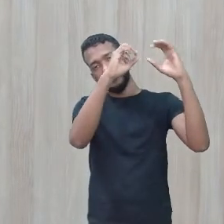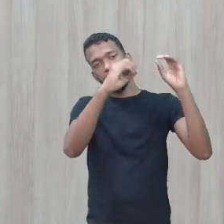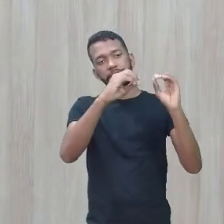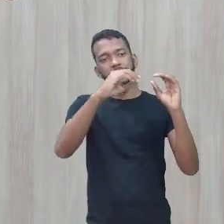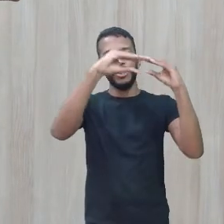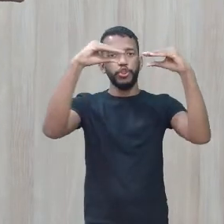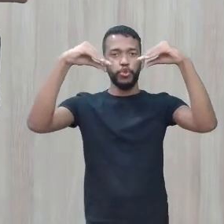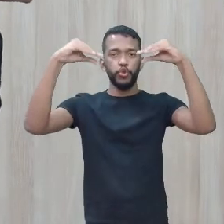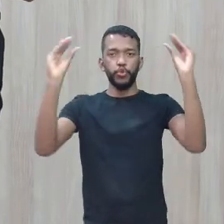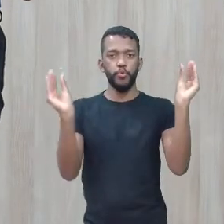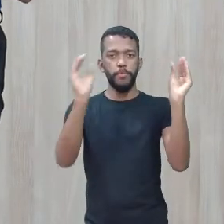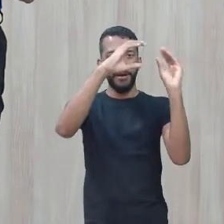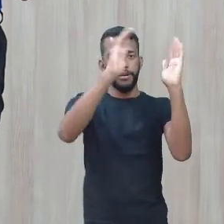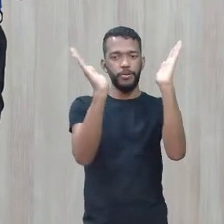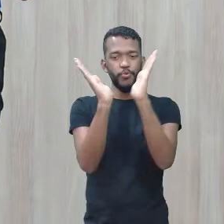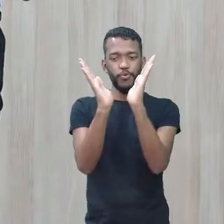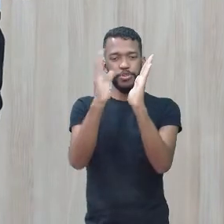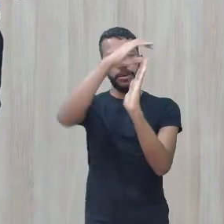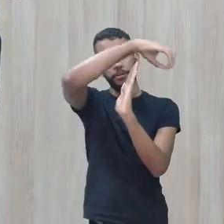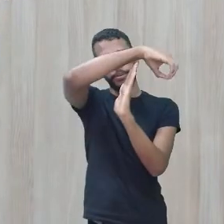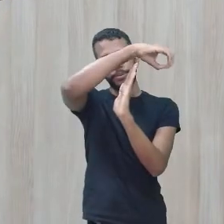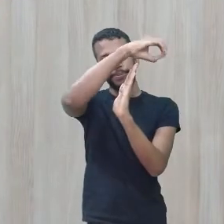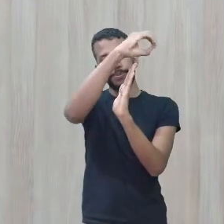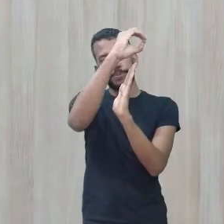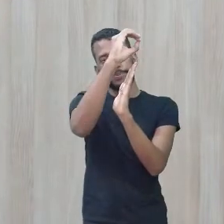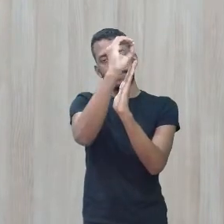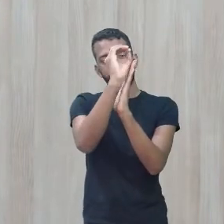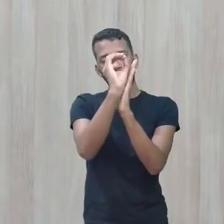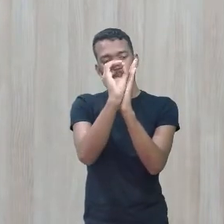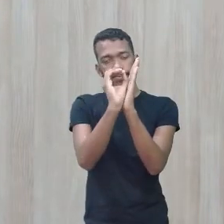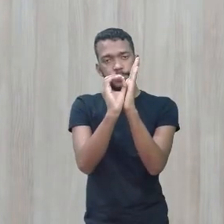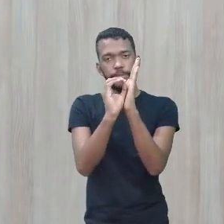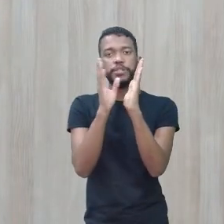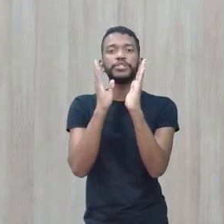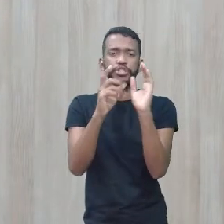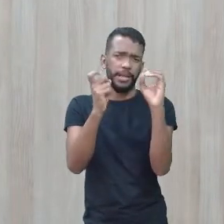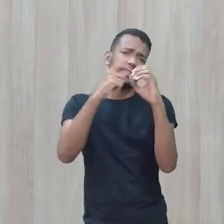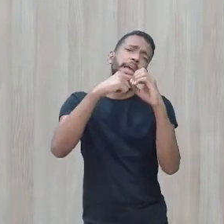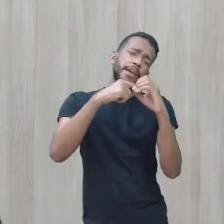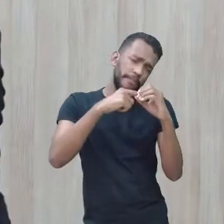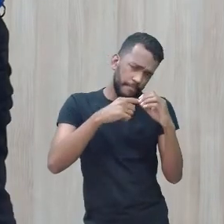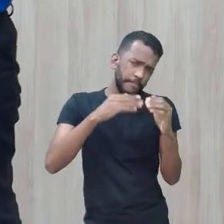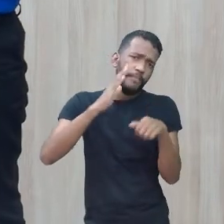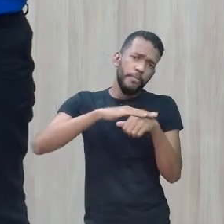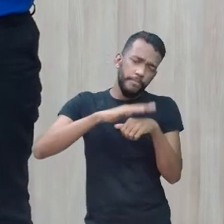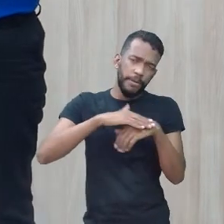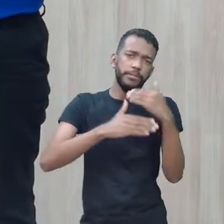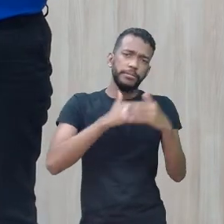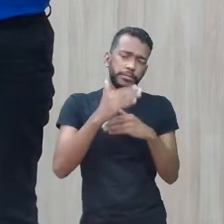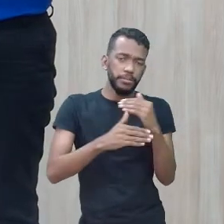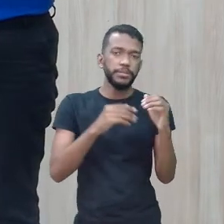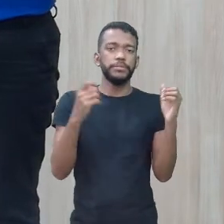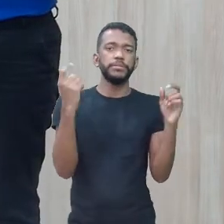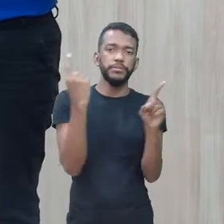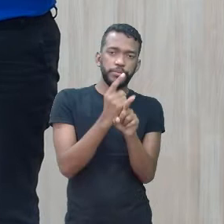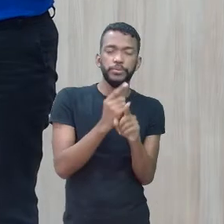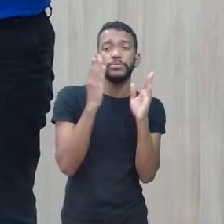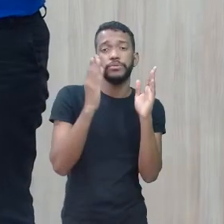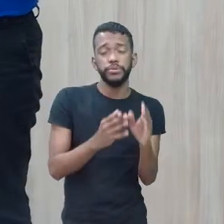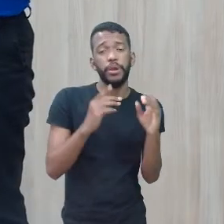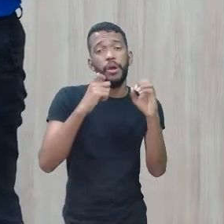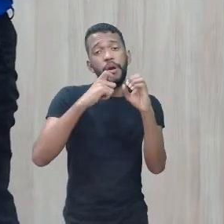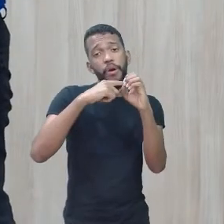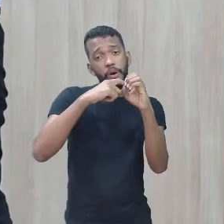para o útero. Isso depois de todo o momento da fecundação, de todo esse encontro do